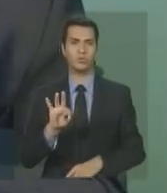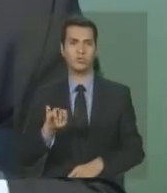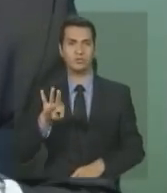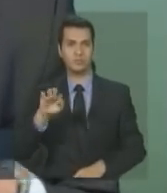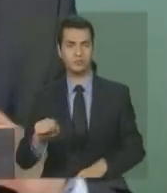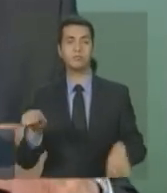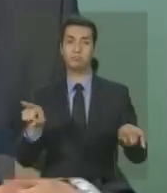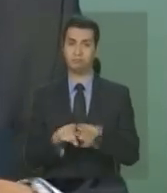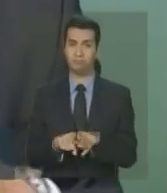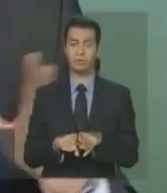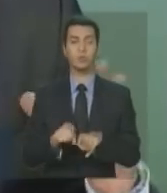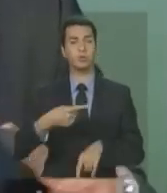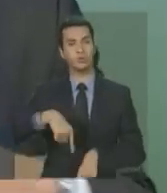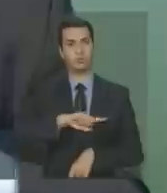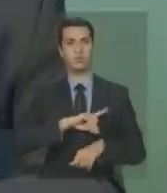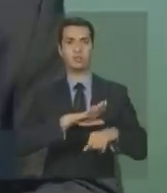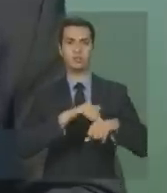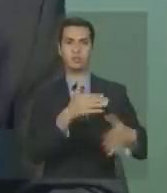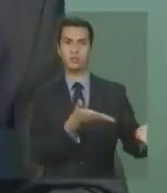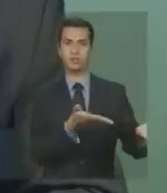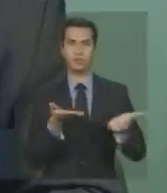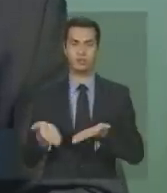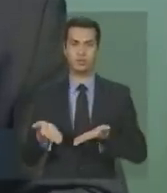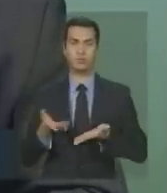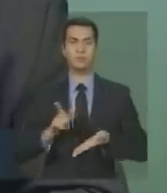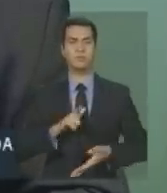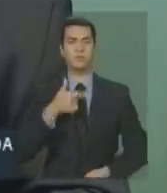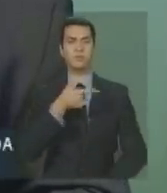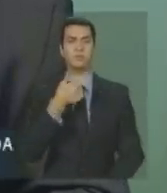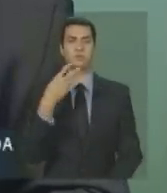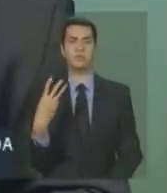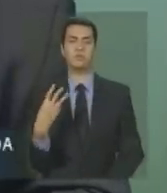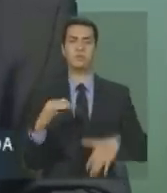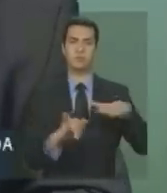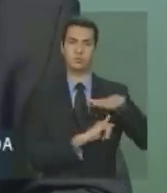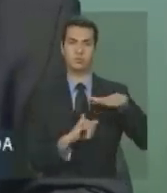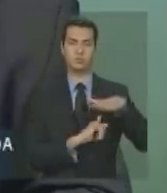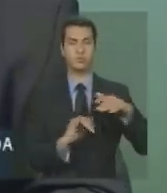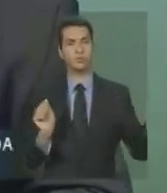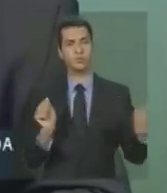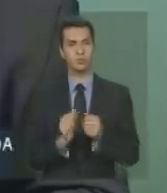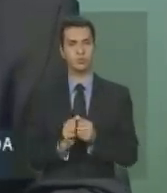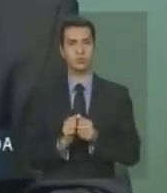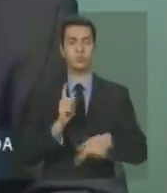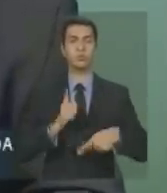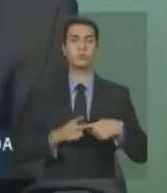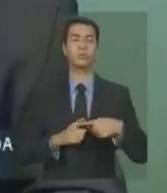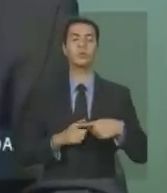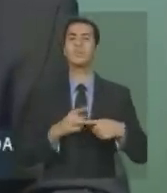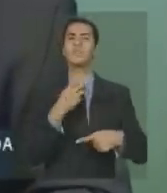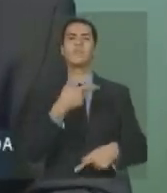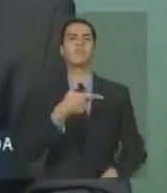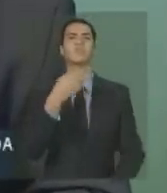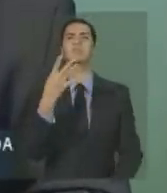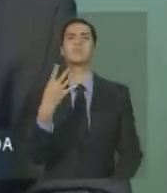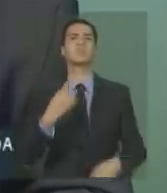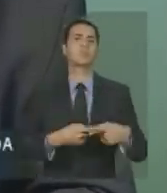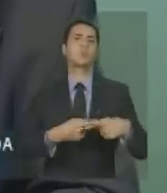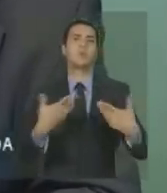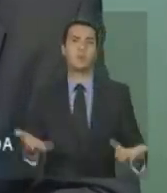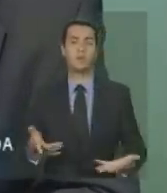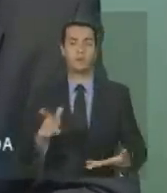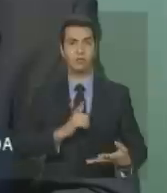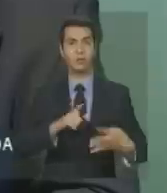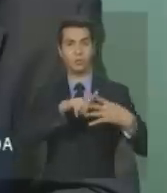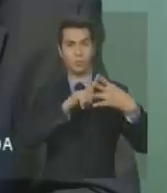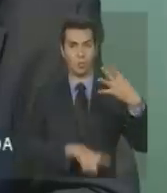para fazerem parte das 23 instituições Por que que são 23 porque são quatro de cada uma das das grandes deficiências